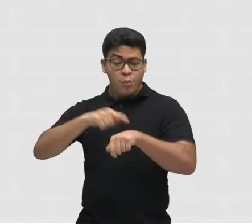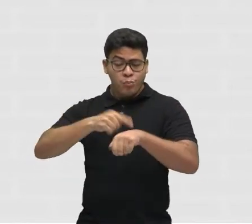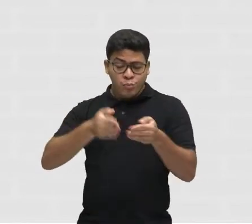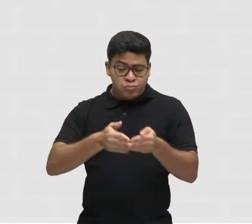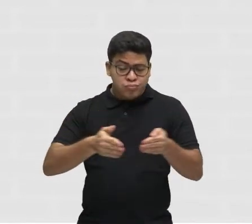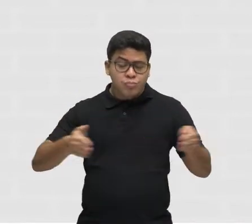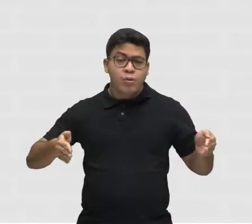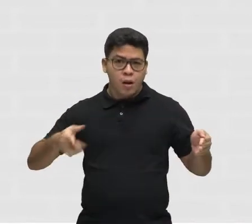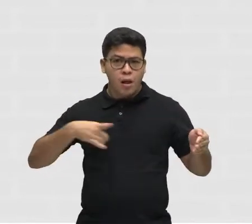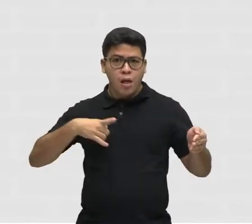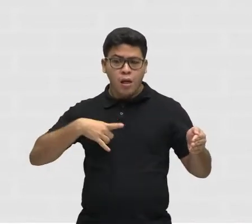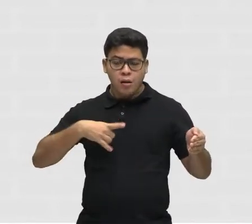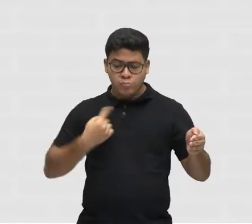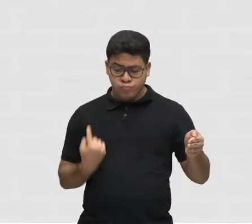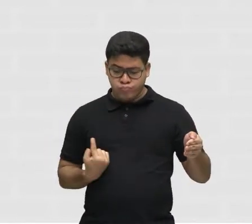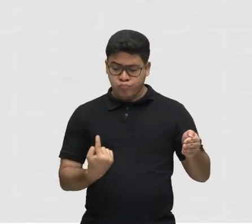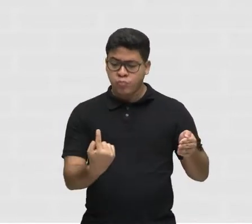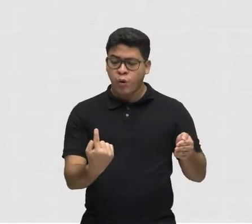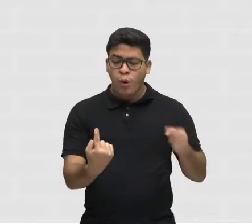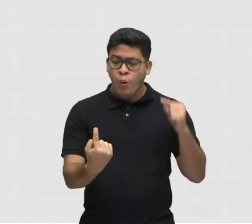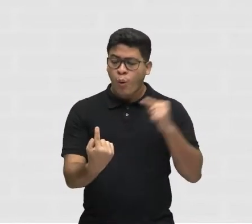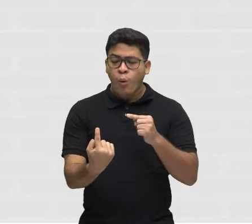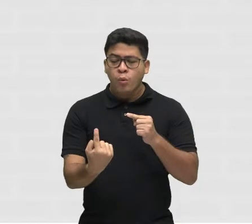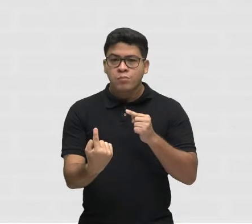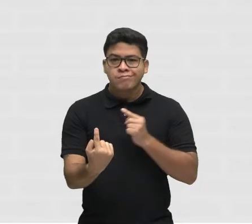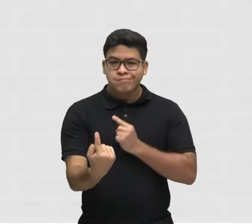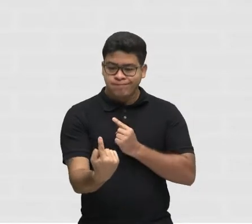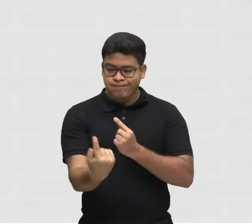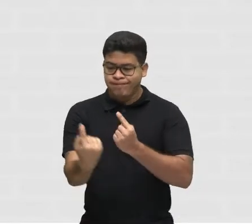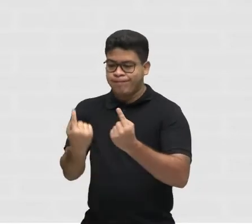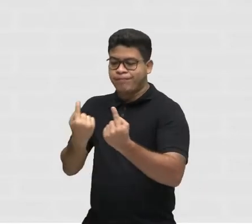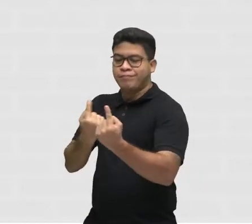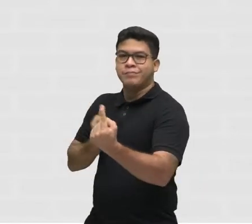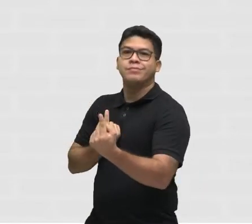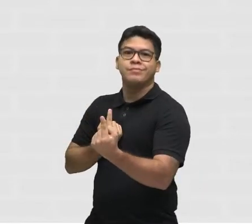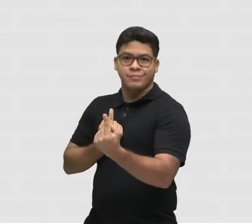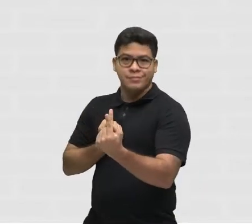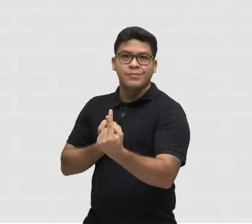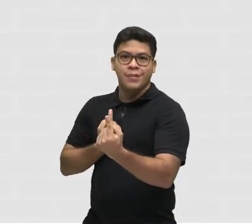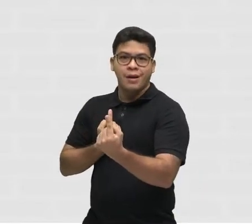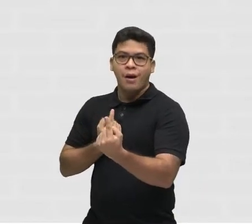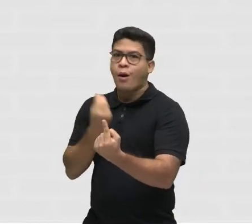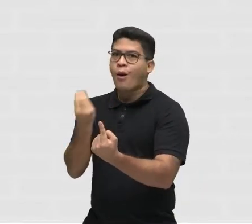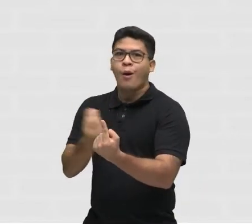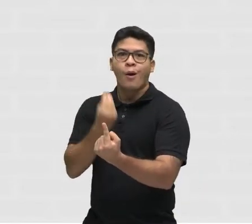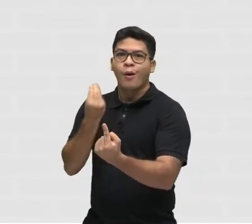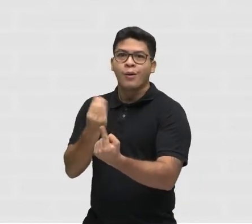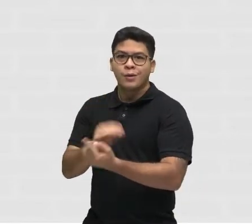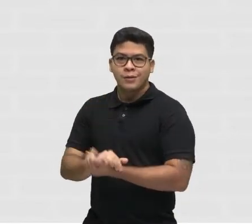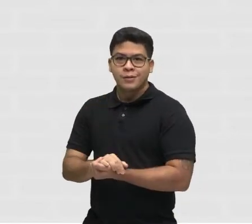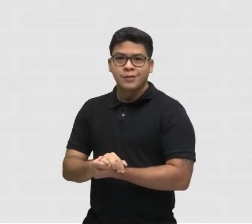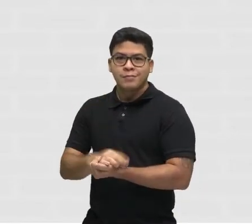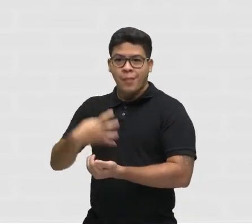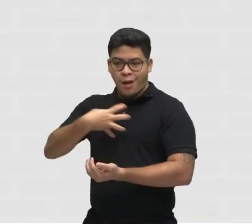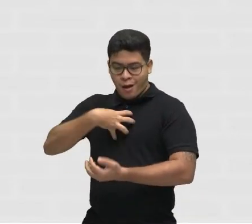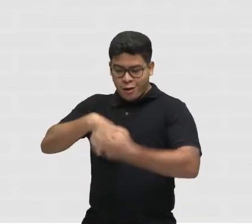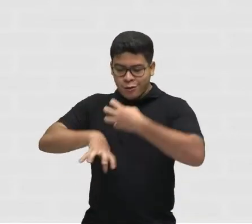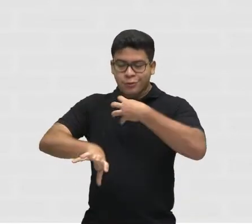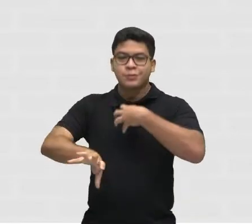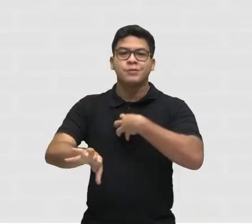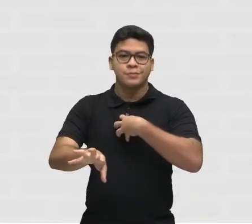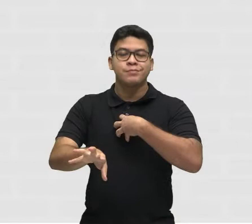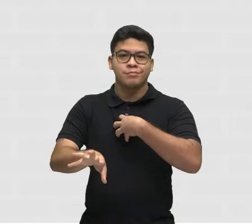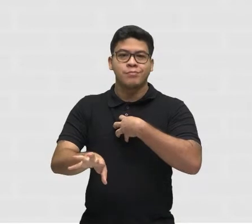você se colocar no lugar do outro, é o caminho para ajudar pessoas que estão em sofrimento. né? Não é